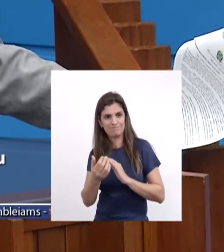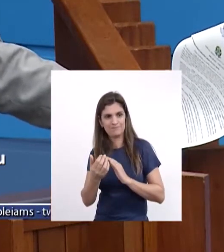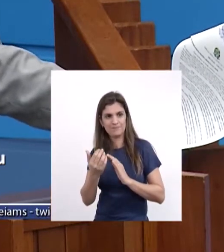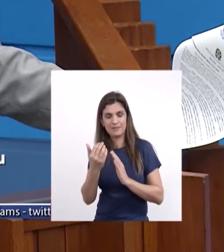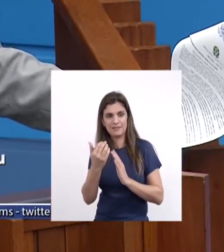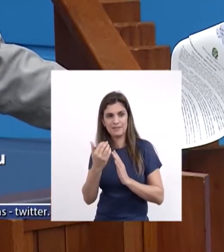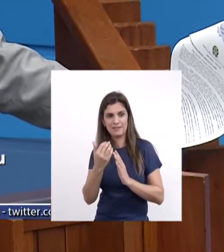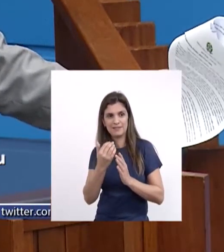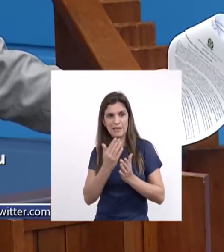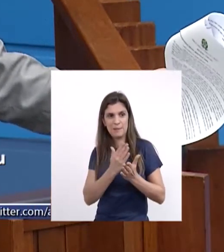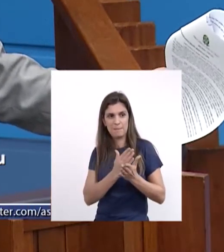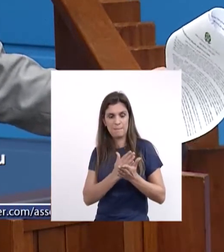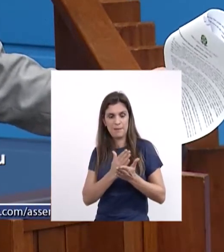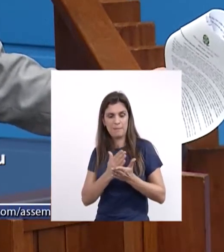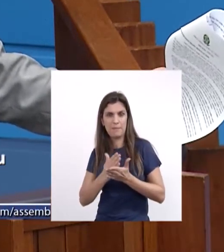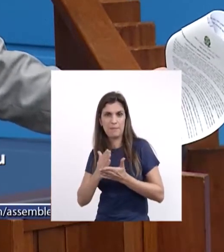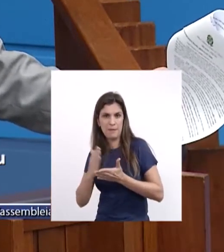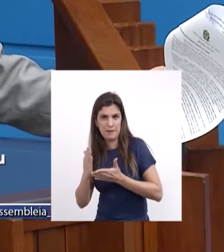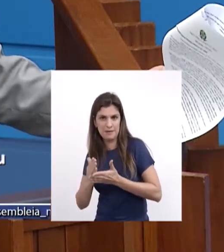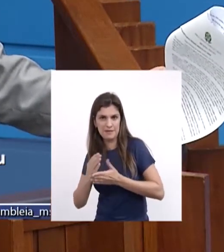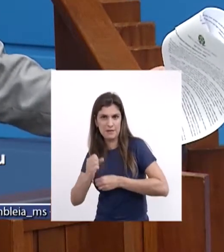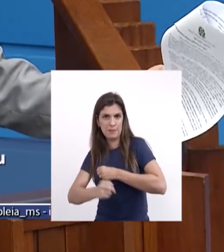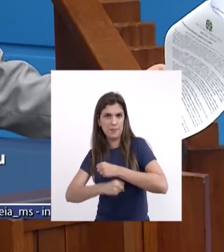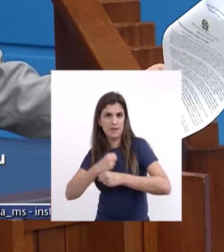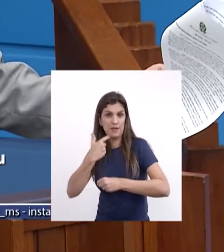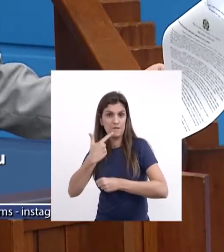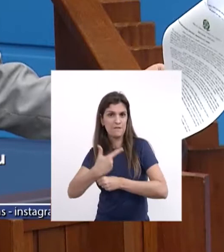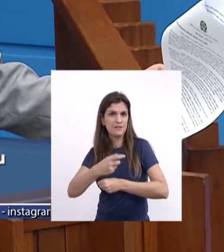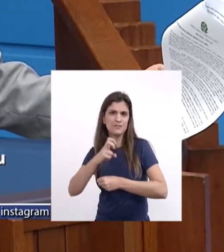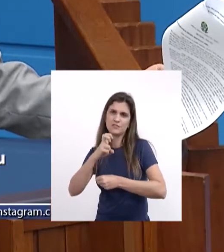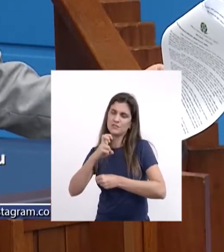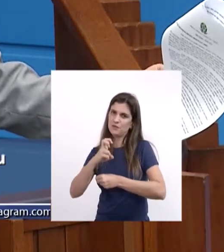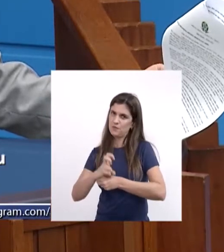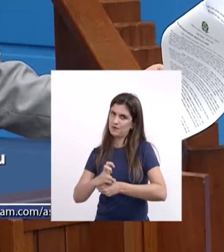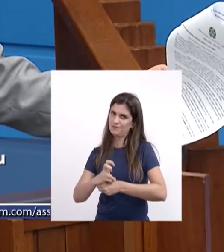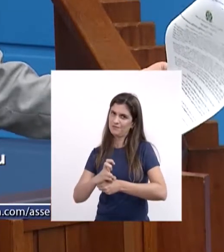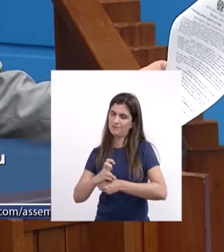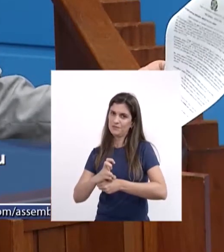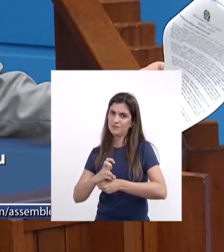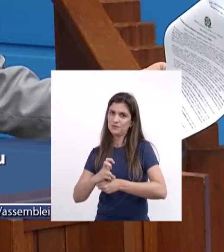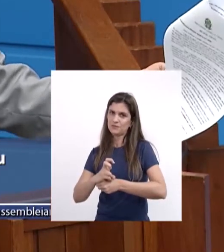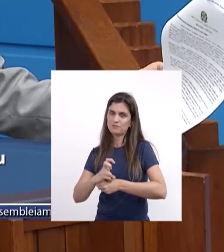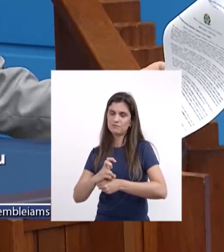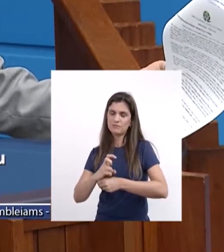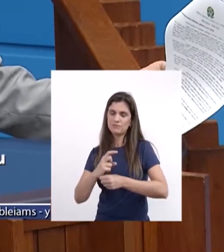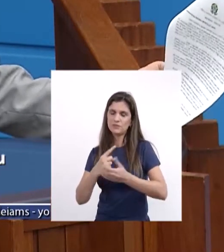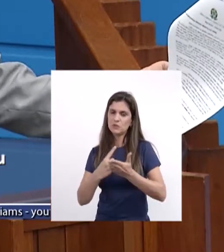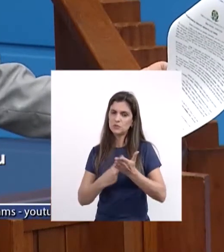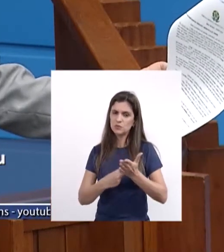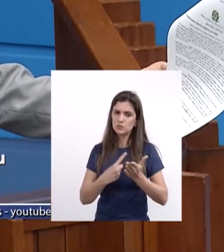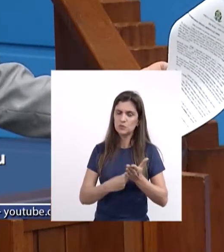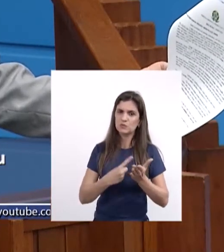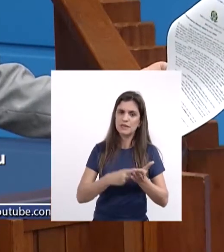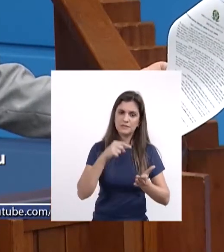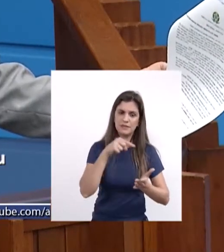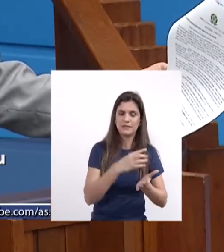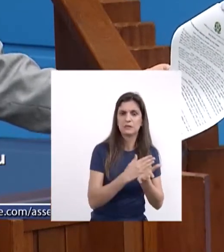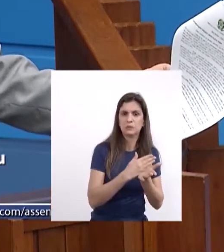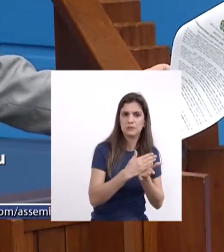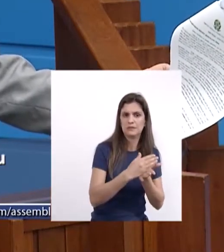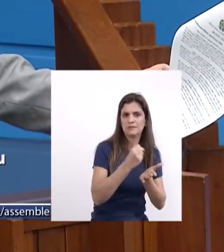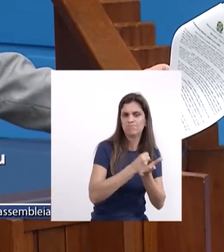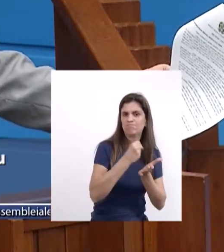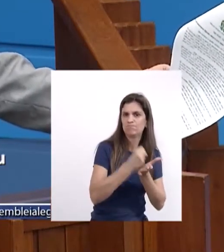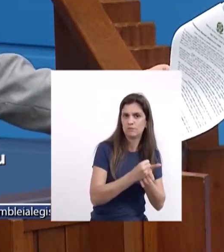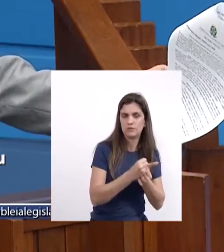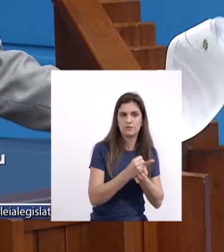em 25 anos do contrato de concessão, deputado Pedro Kemp. Olha, isso é um desrespeito ao consumidor.